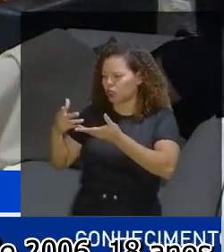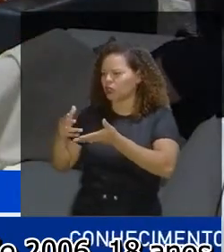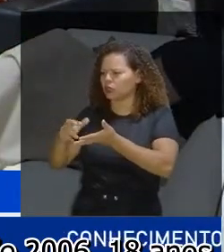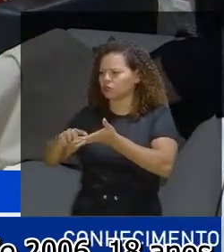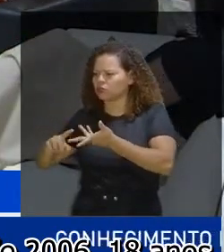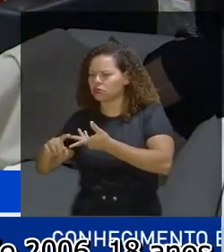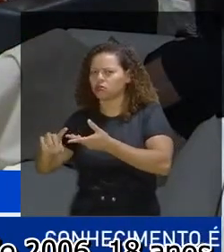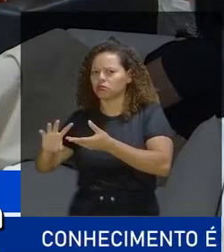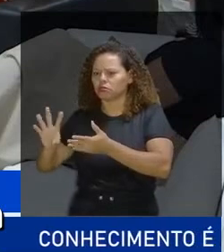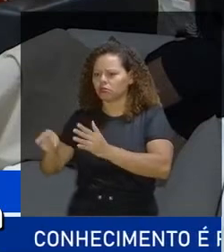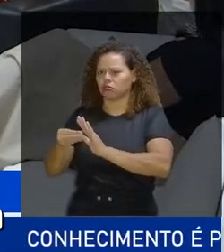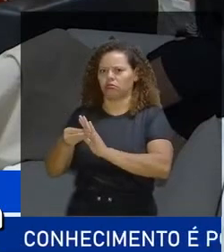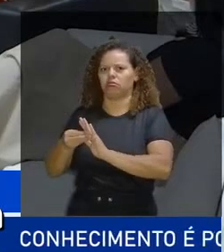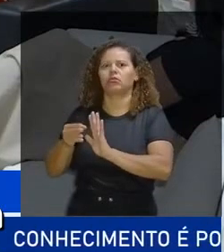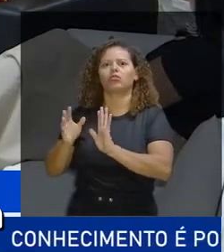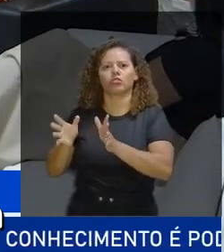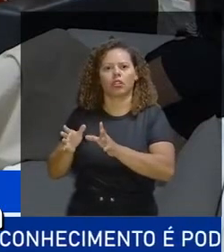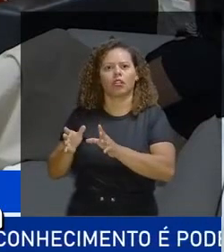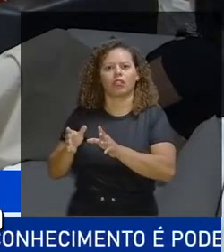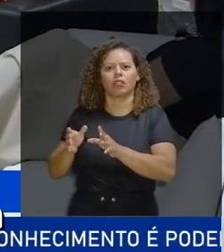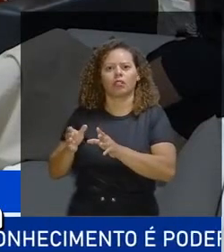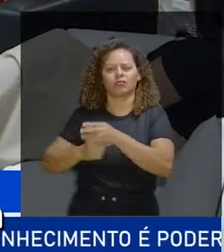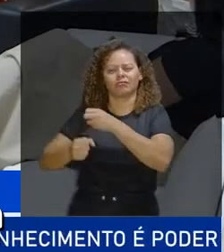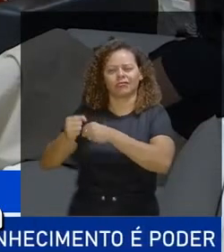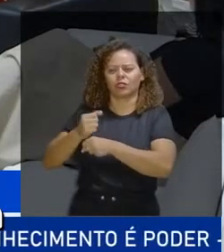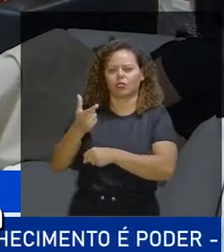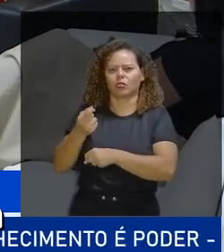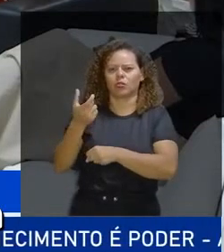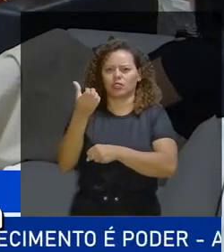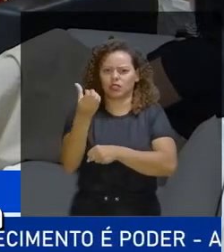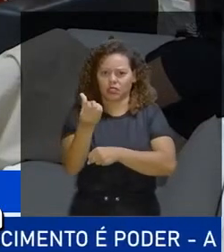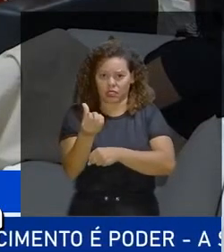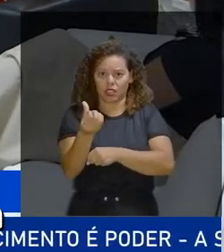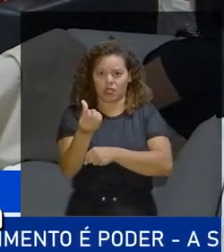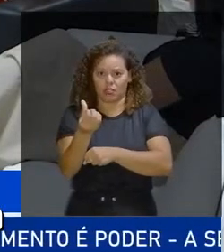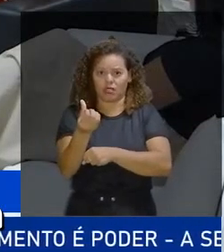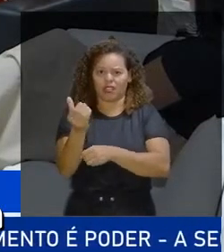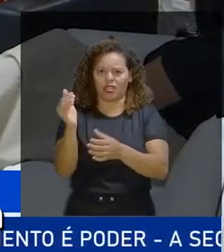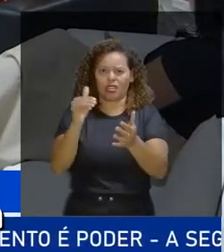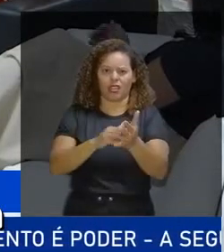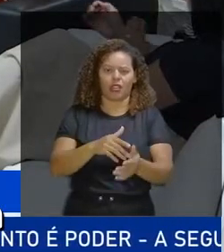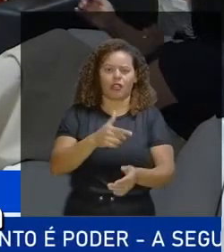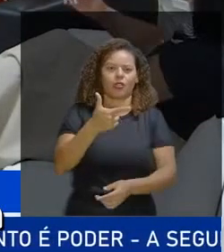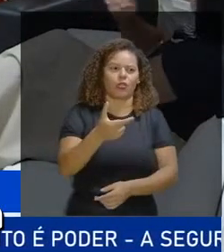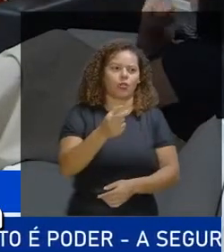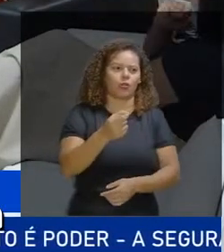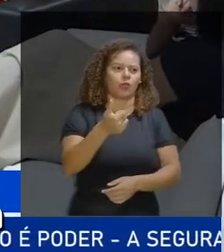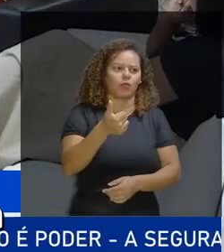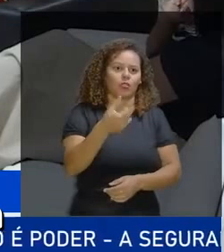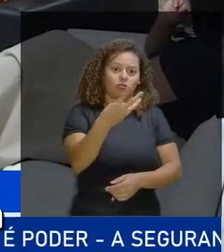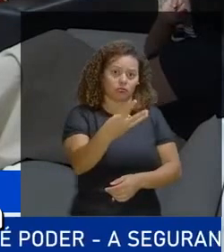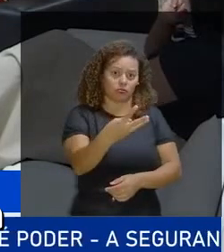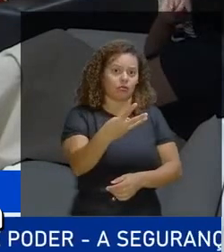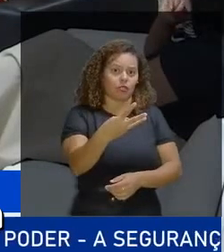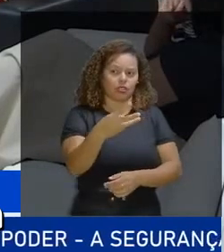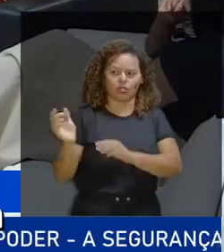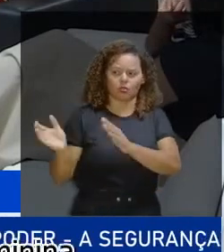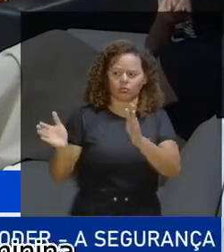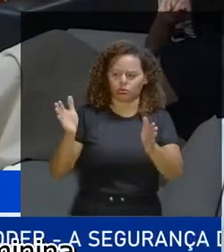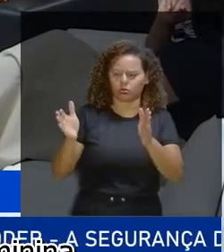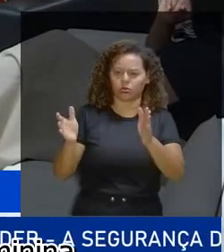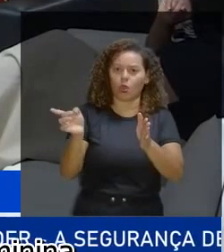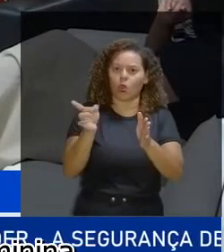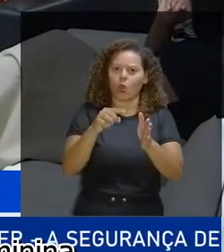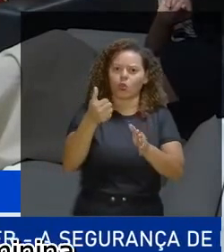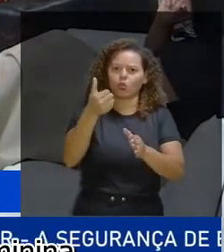2006, 18 anos, está fazendo agora em 2024, fez agora em 2023, 18 anos, e